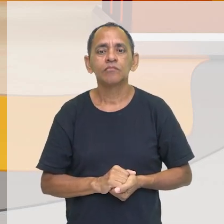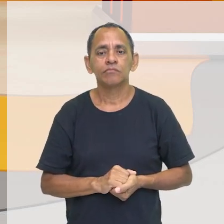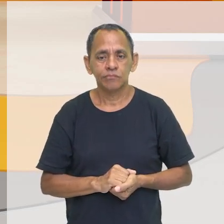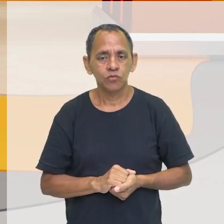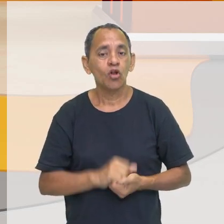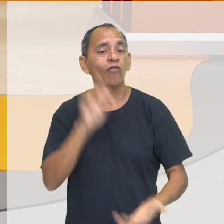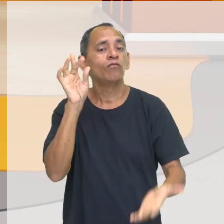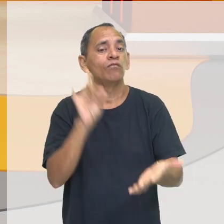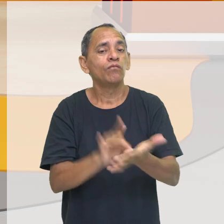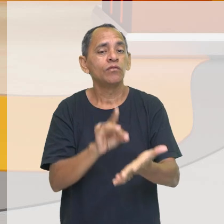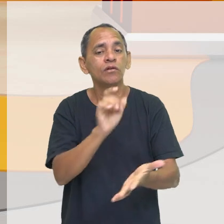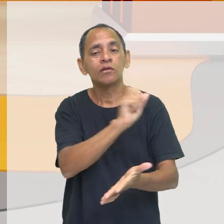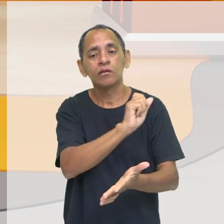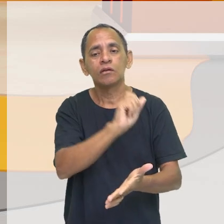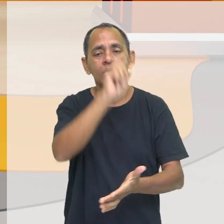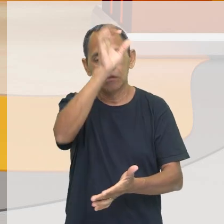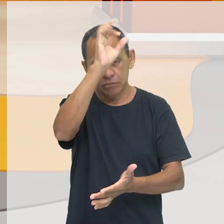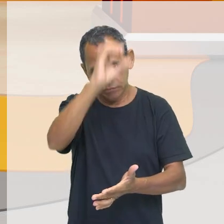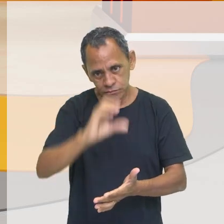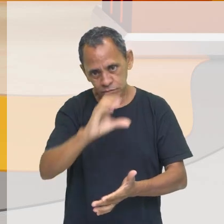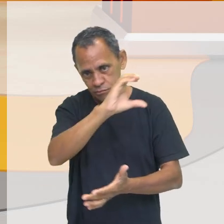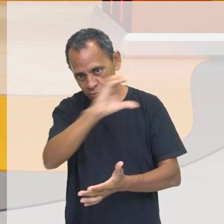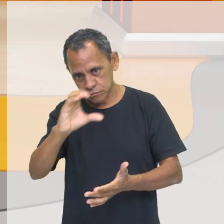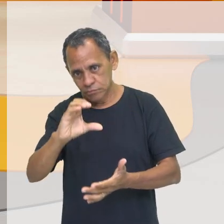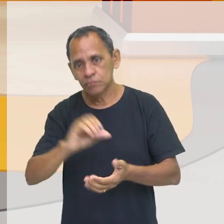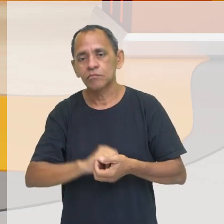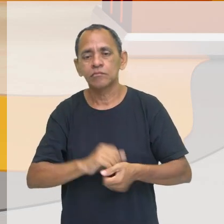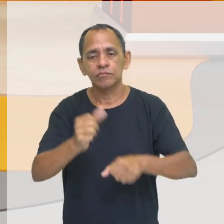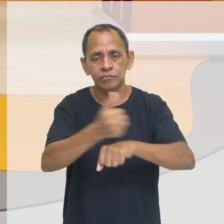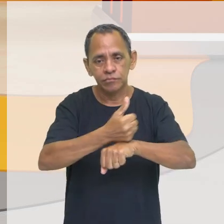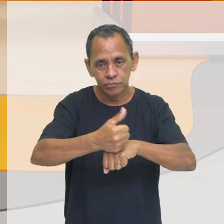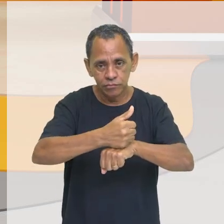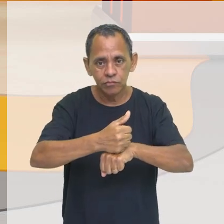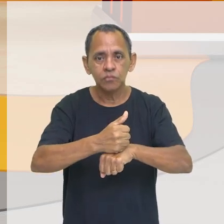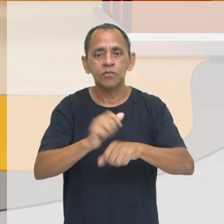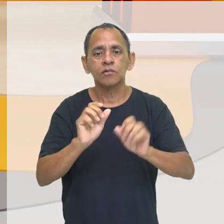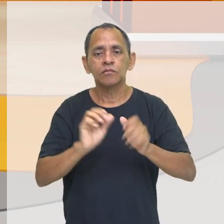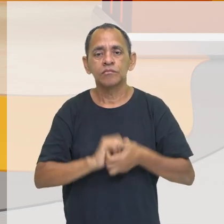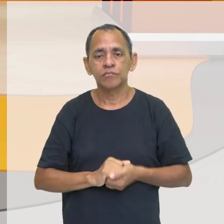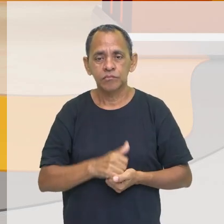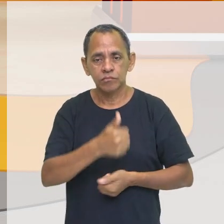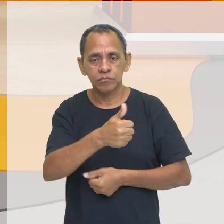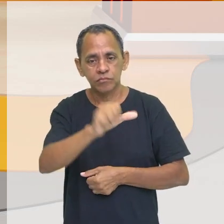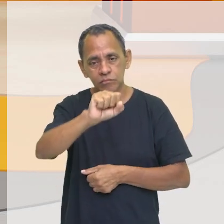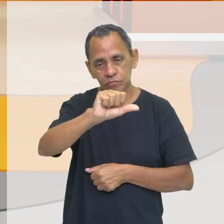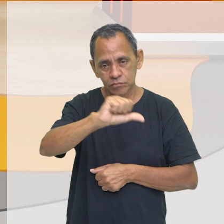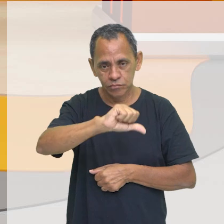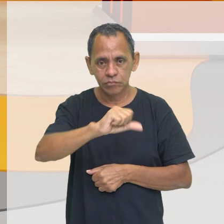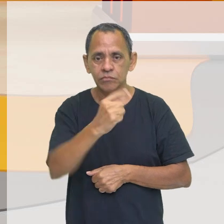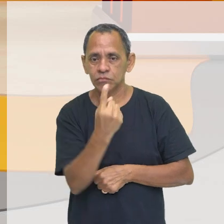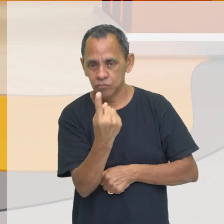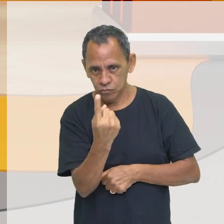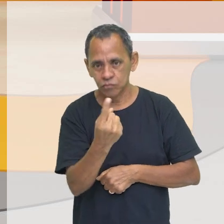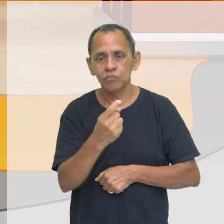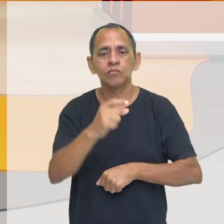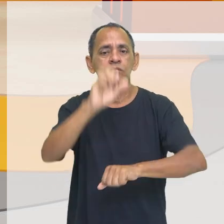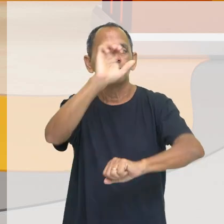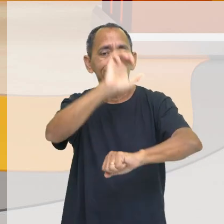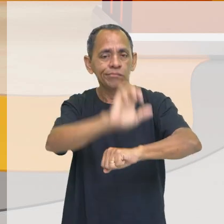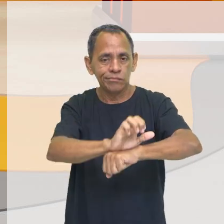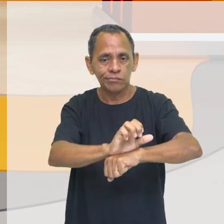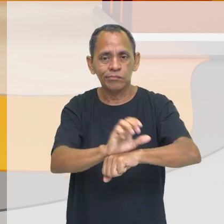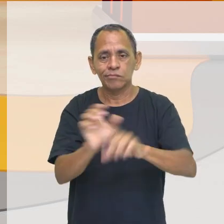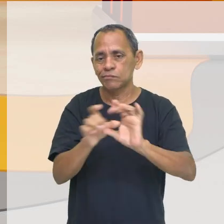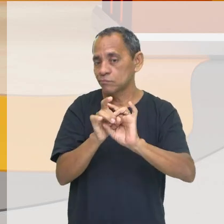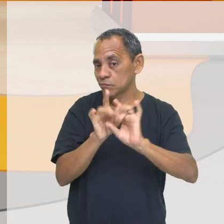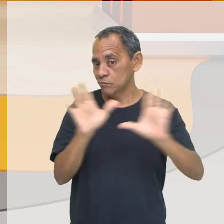oficial do Brasil era o catolicismo. E com a Constituição de 1891, o Estado passa a